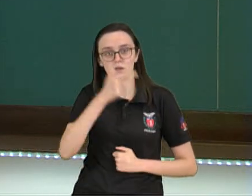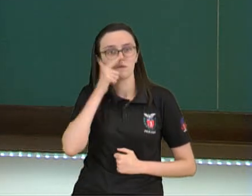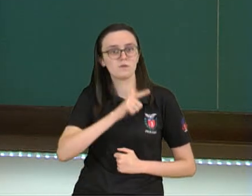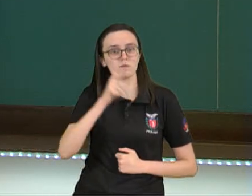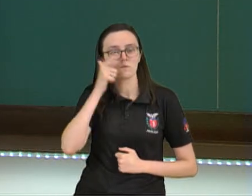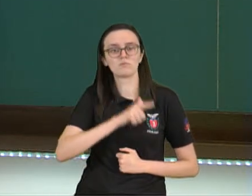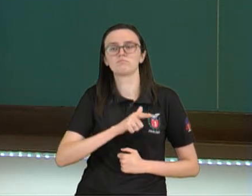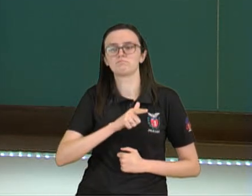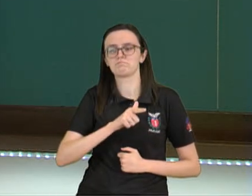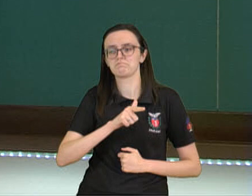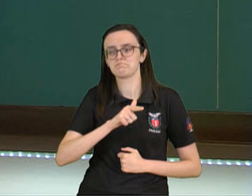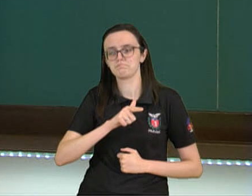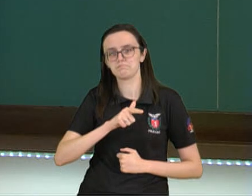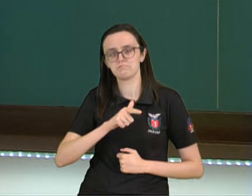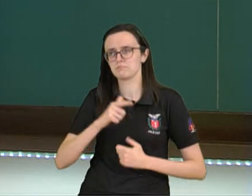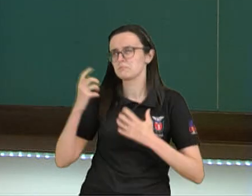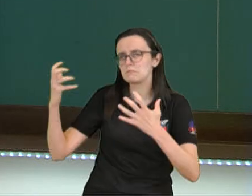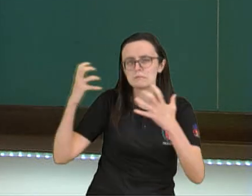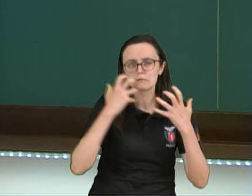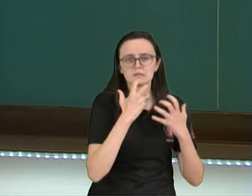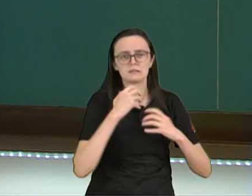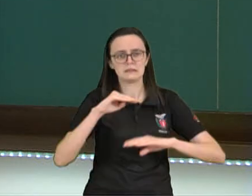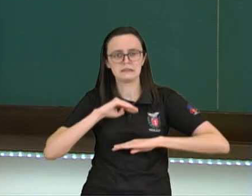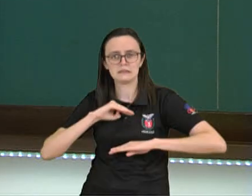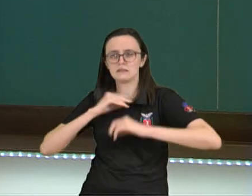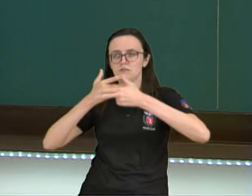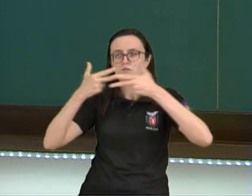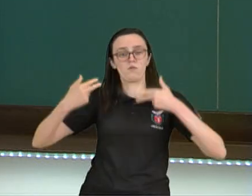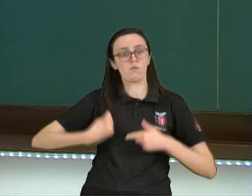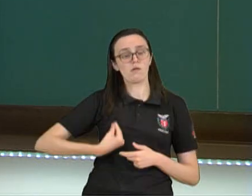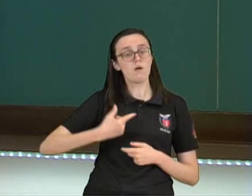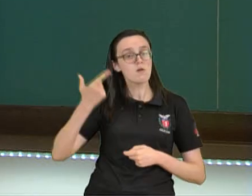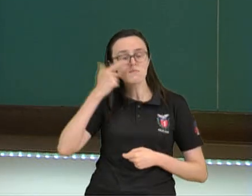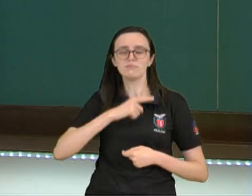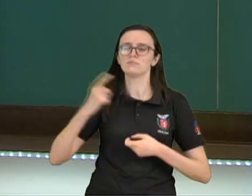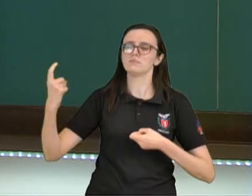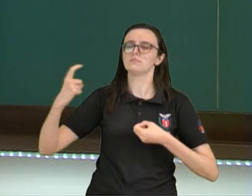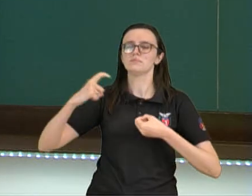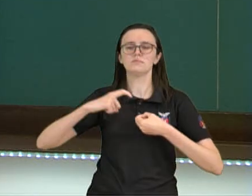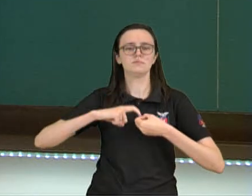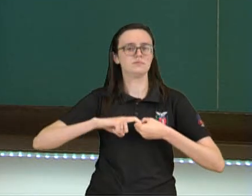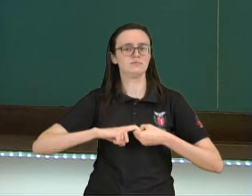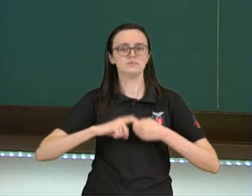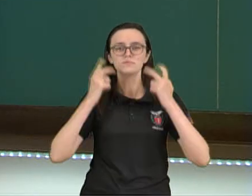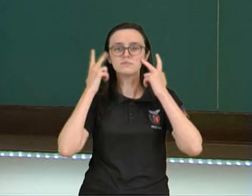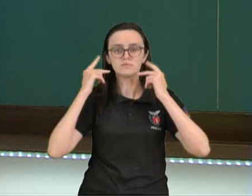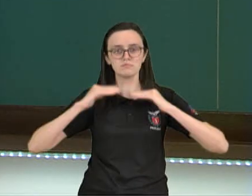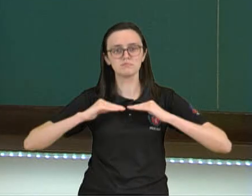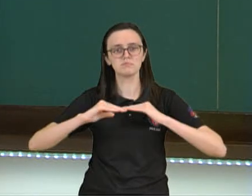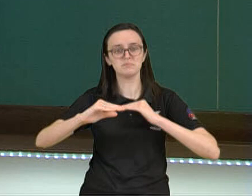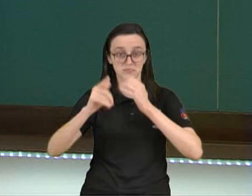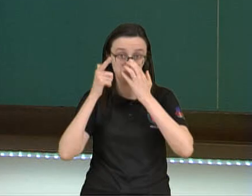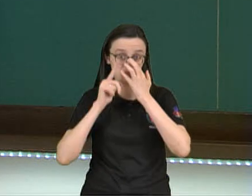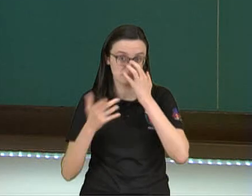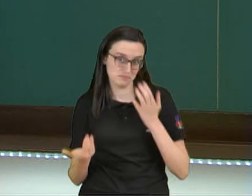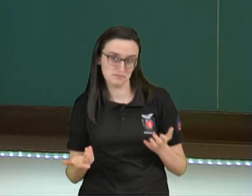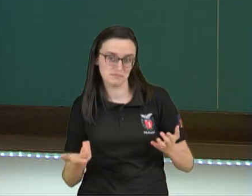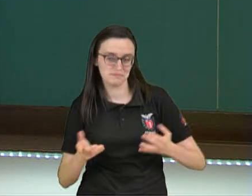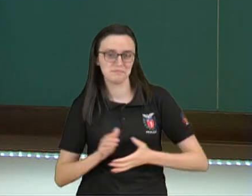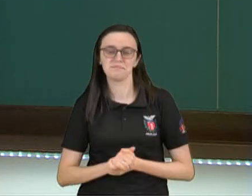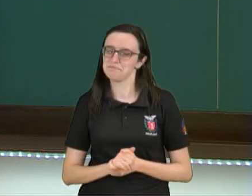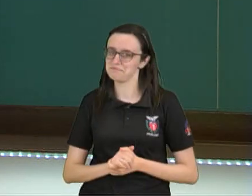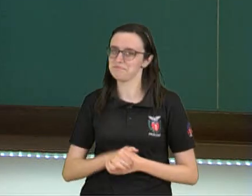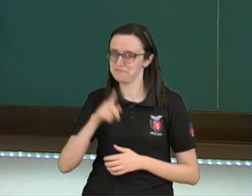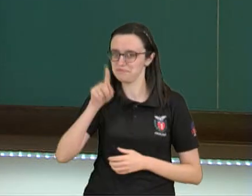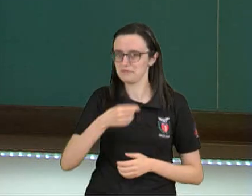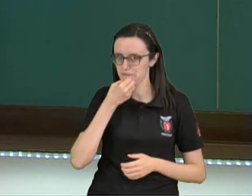ser submetido a pressões, a situações da vida e voltar ao seu normal depois? Isso